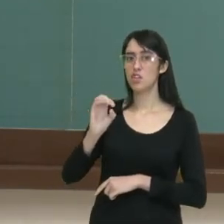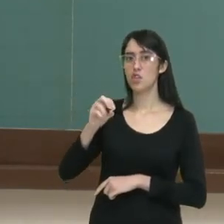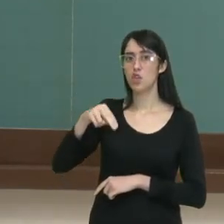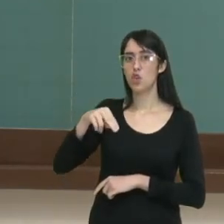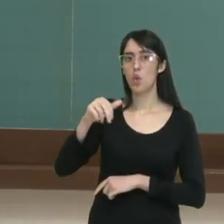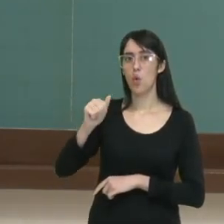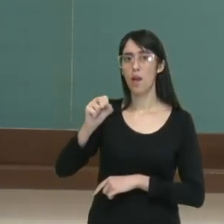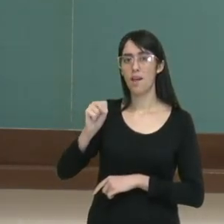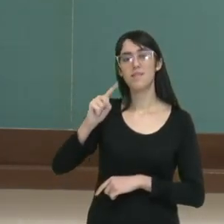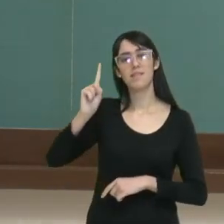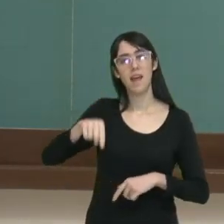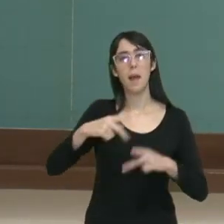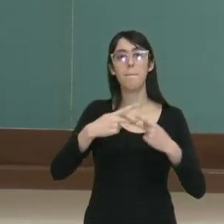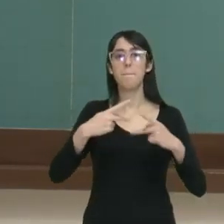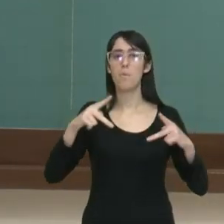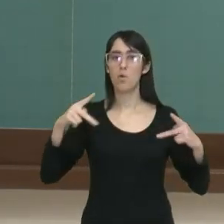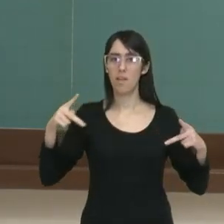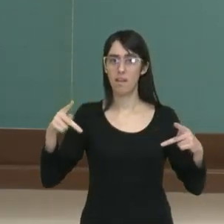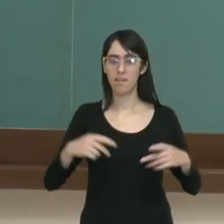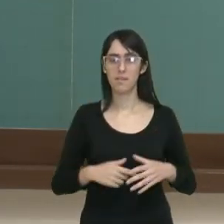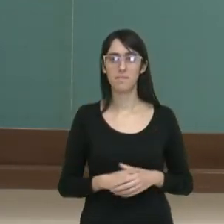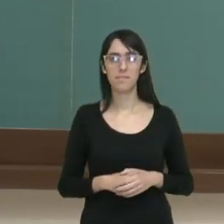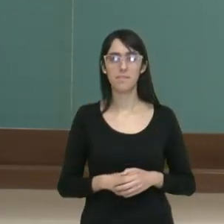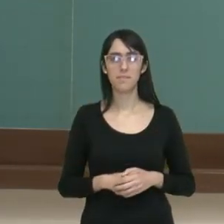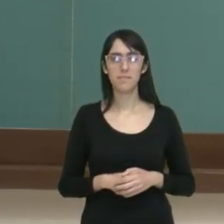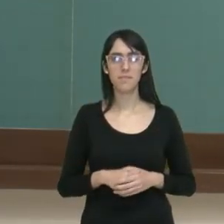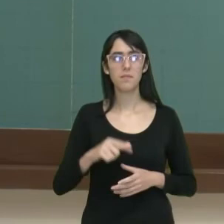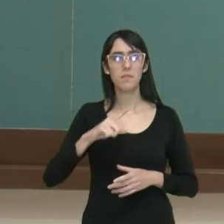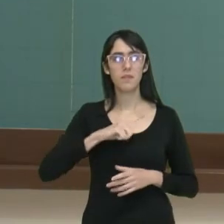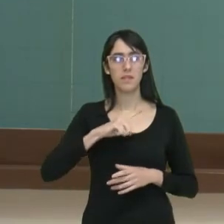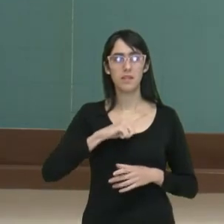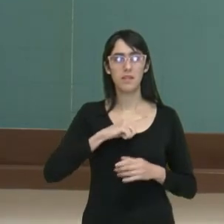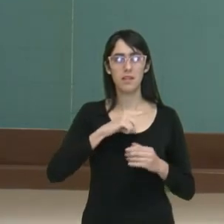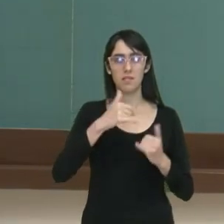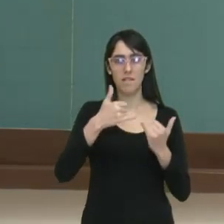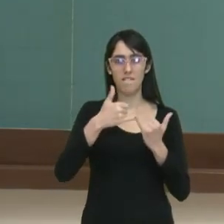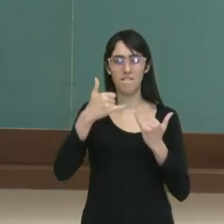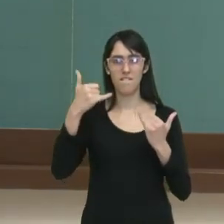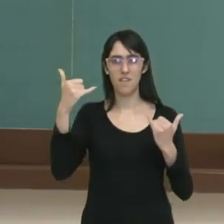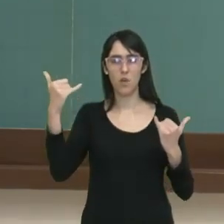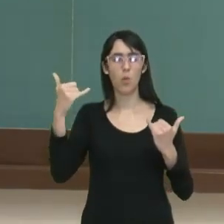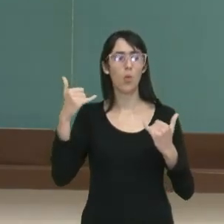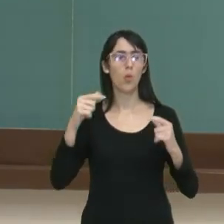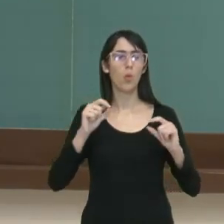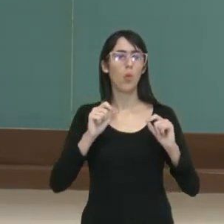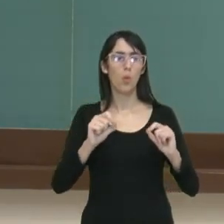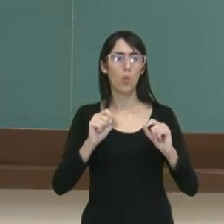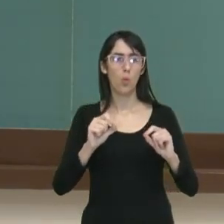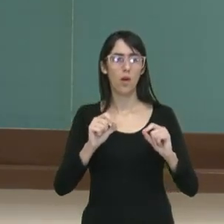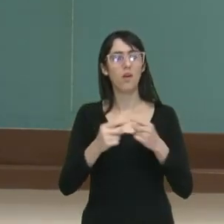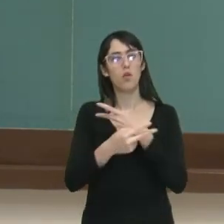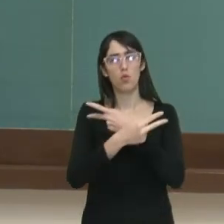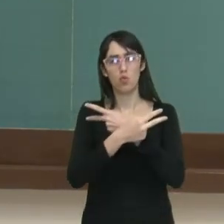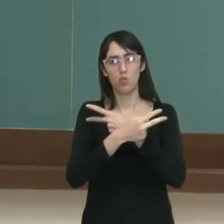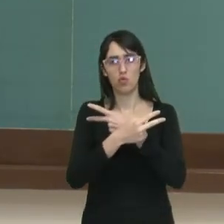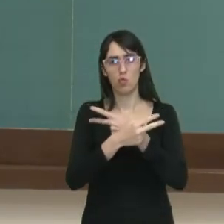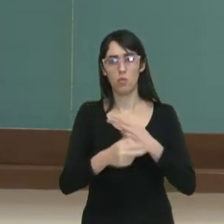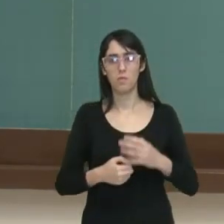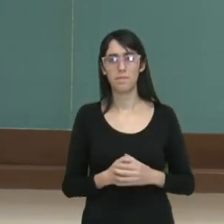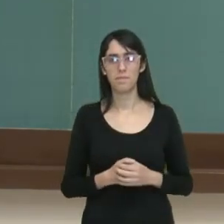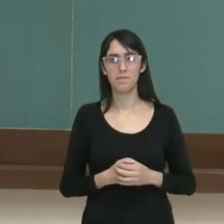as proteínas. Esses fios, então, são os cromossomos.